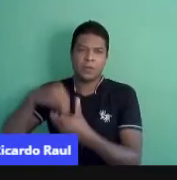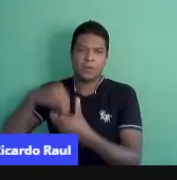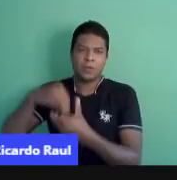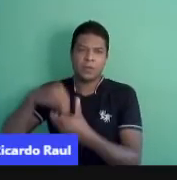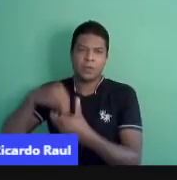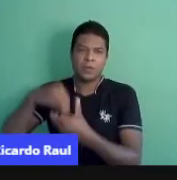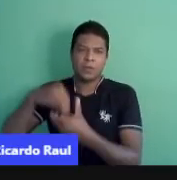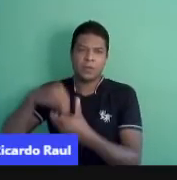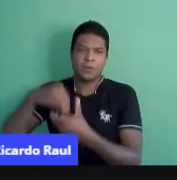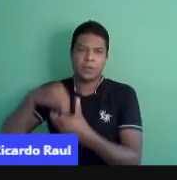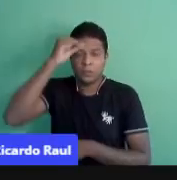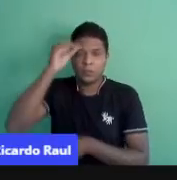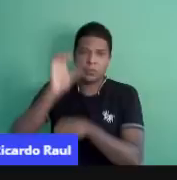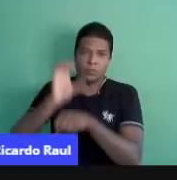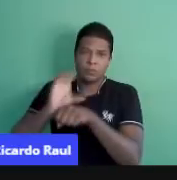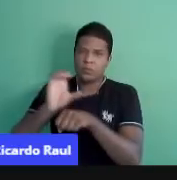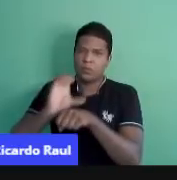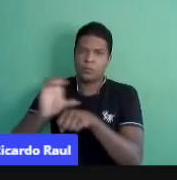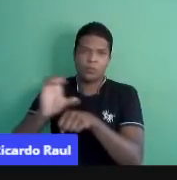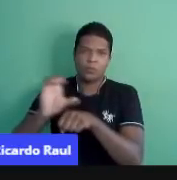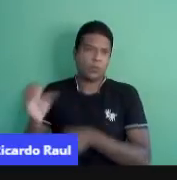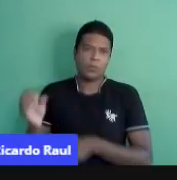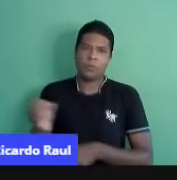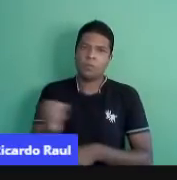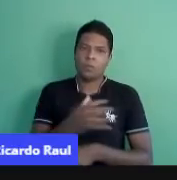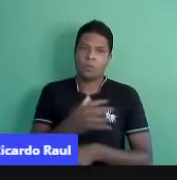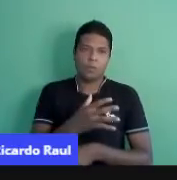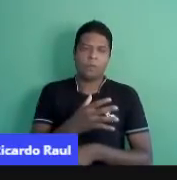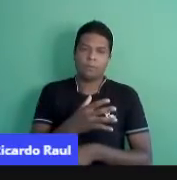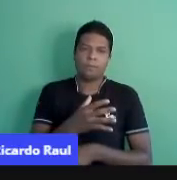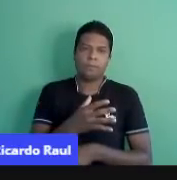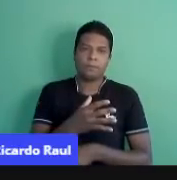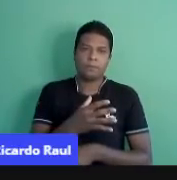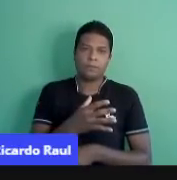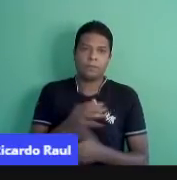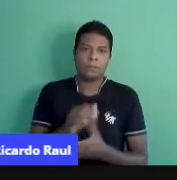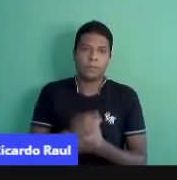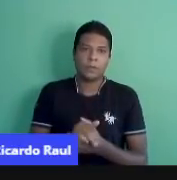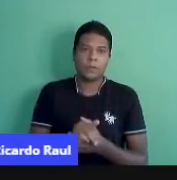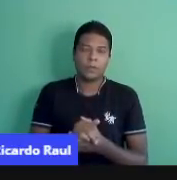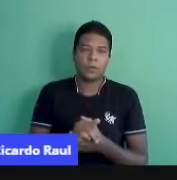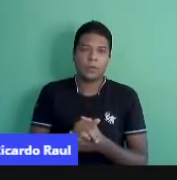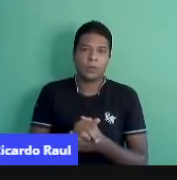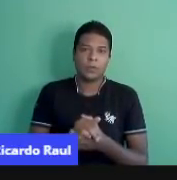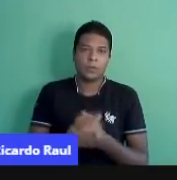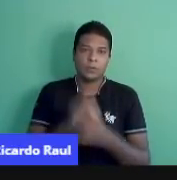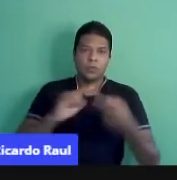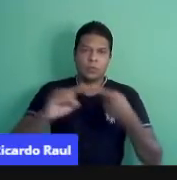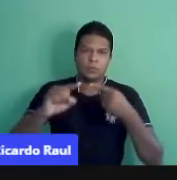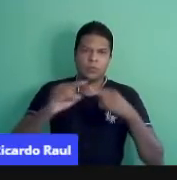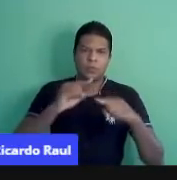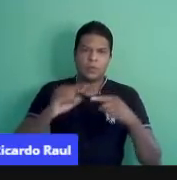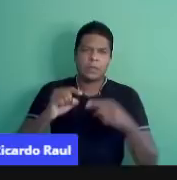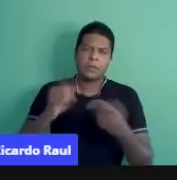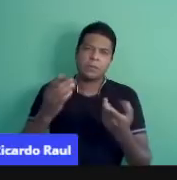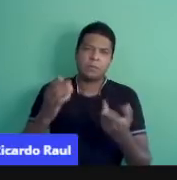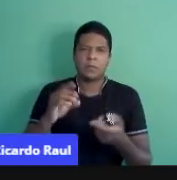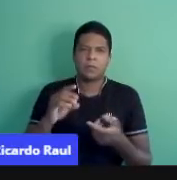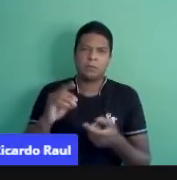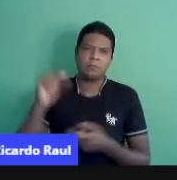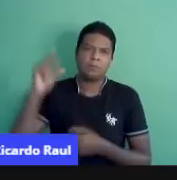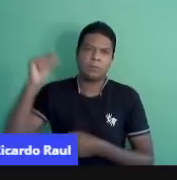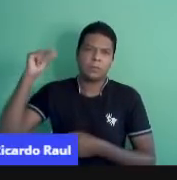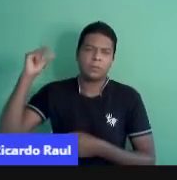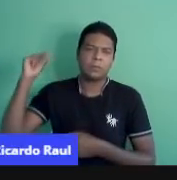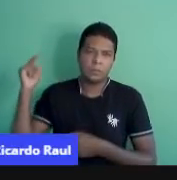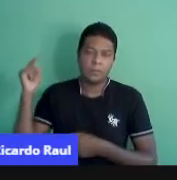município. São cursos muito novos ainda. O curso de música existe há algum tempo, é um tempo